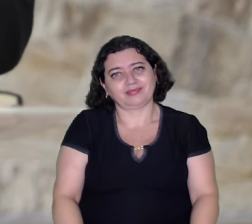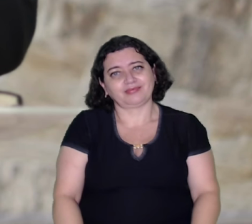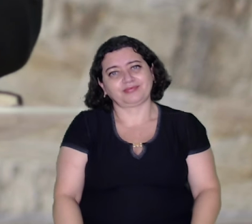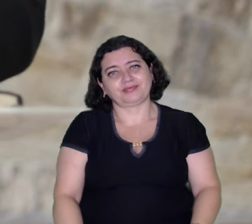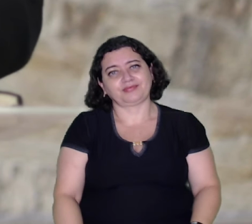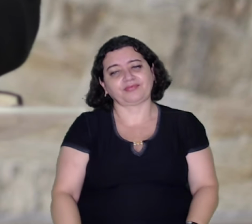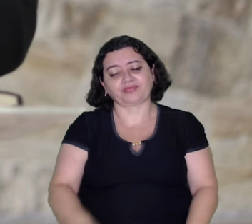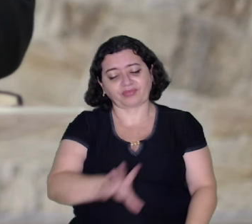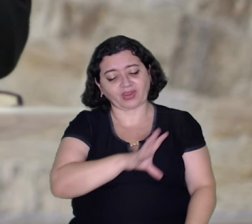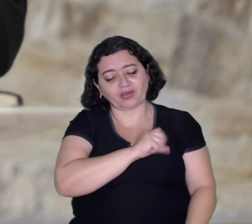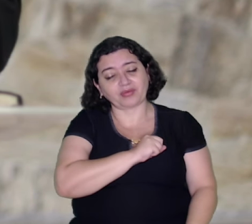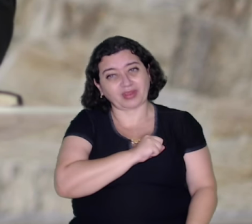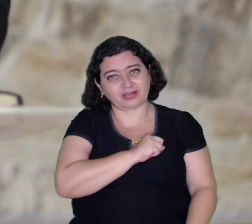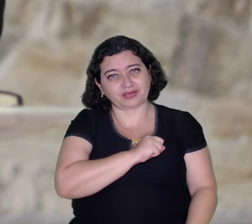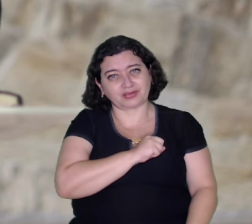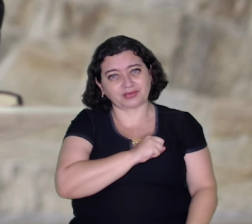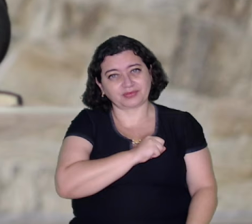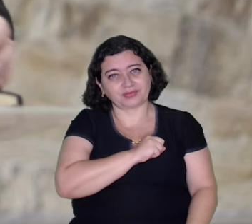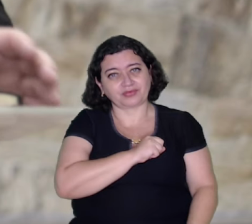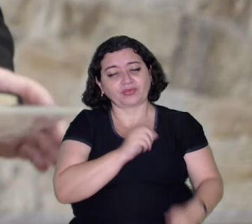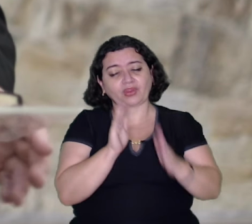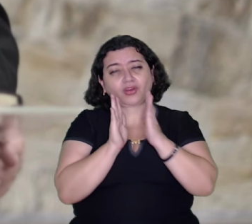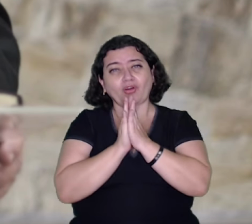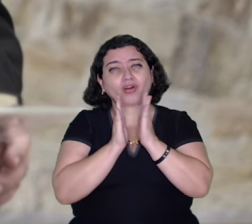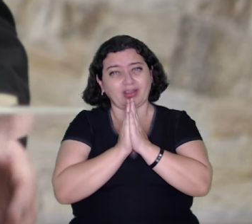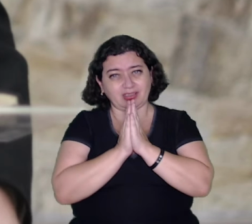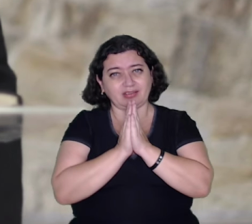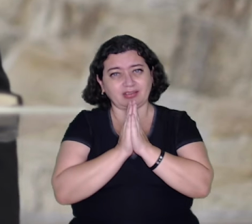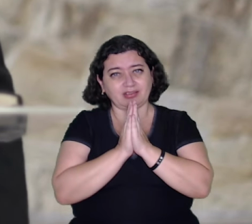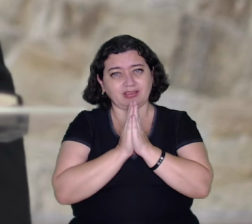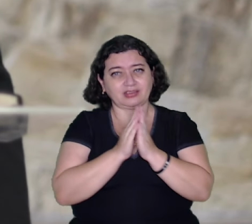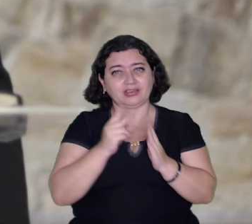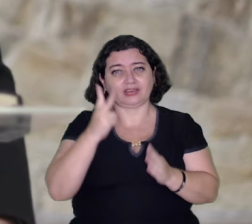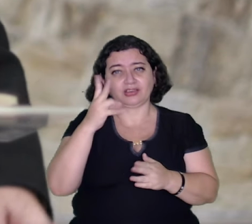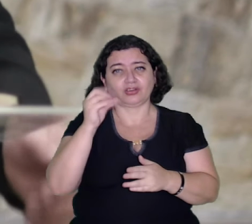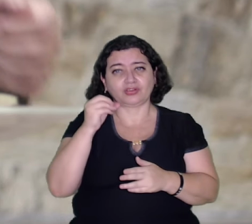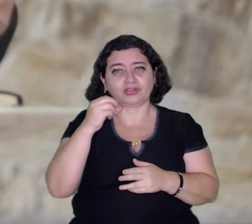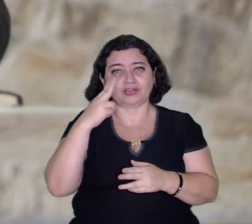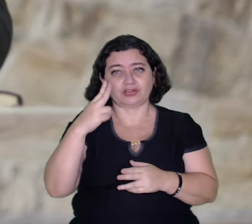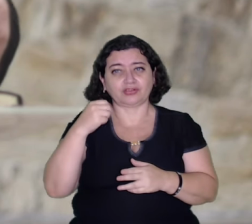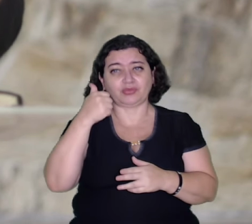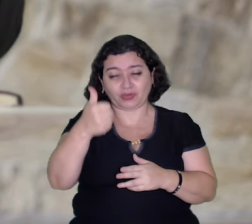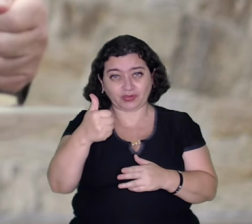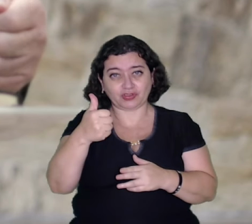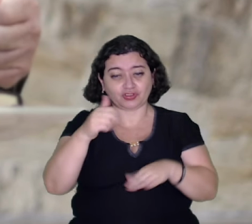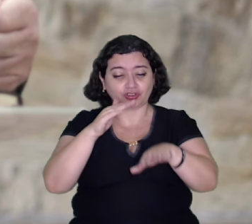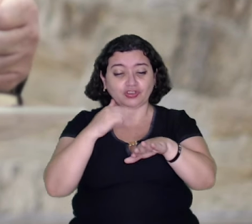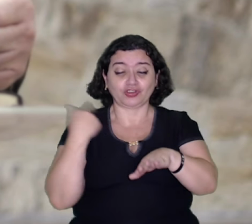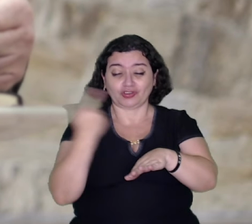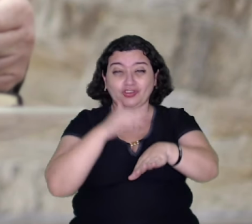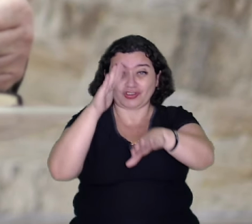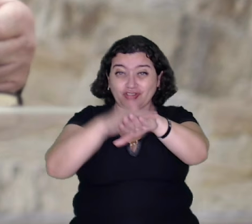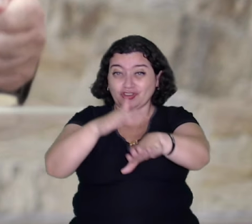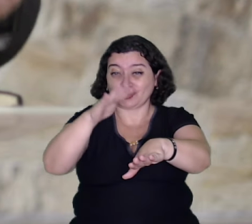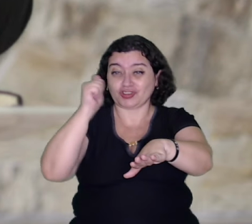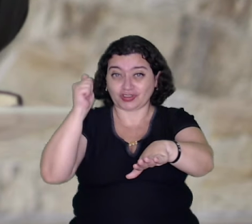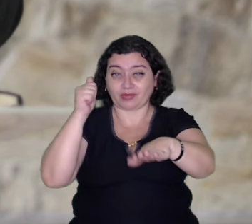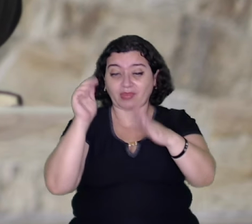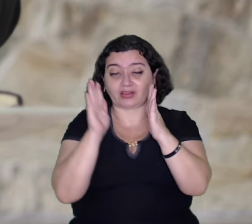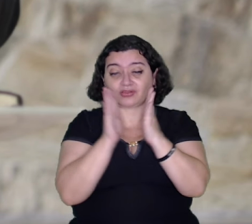Então, queridos, ore. 2021, nós estamos sendo chamados